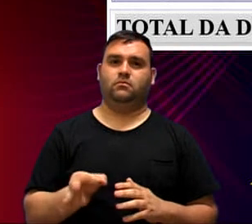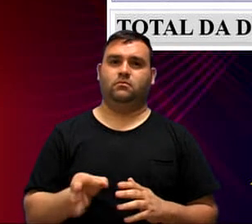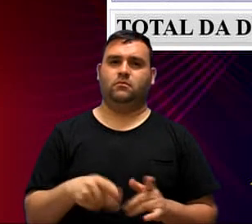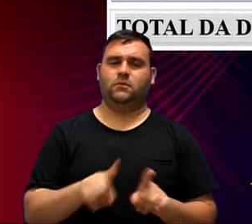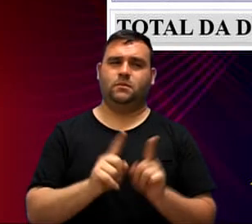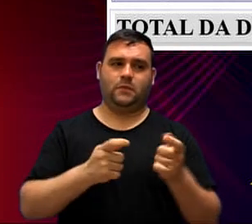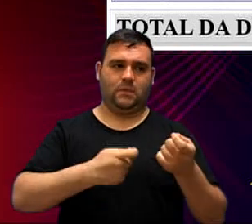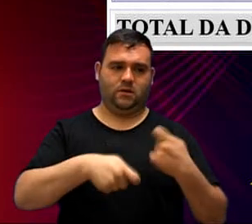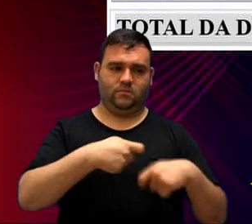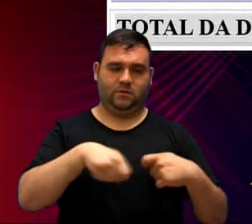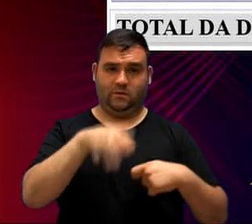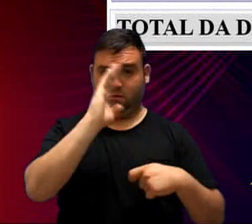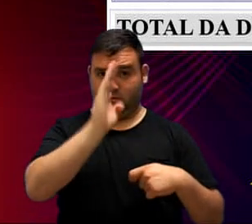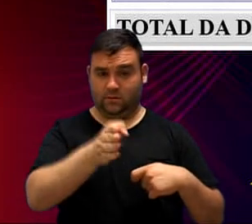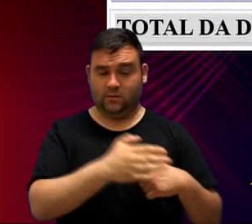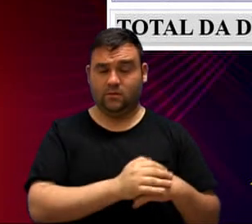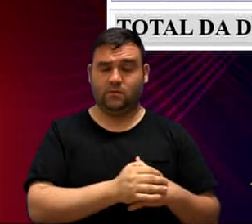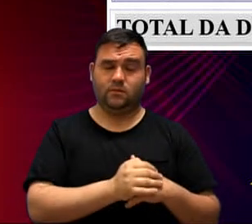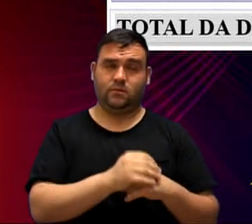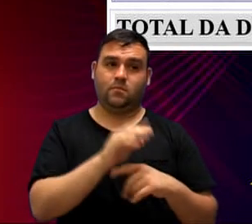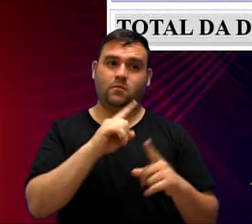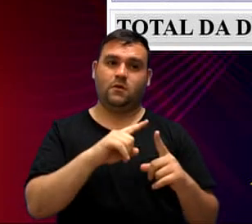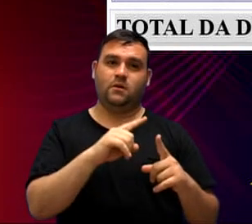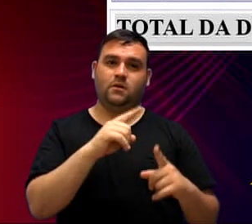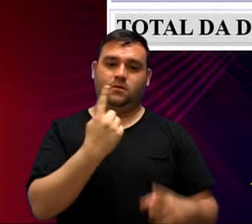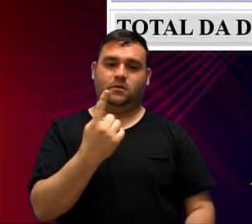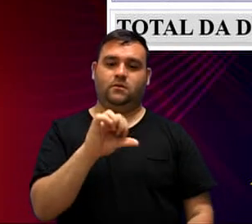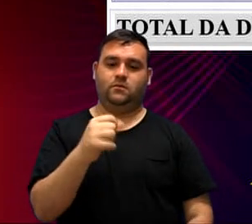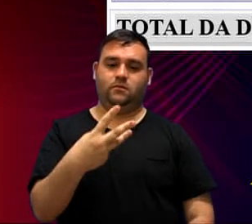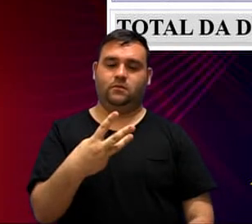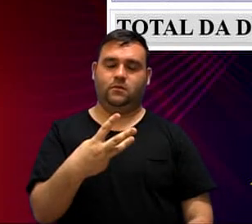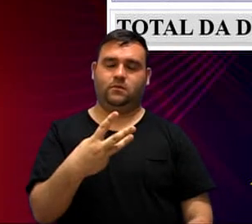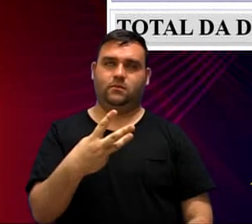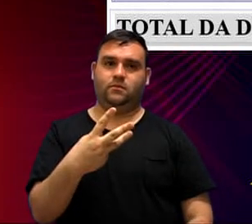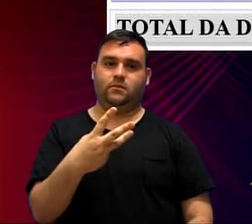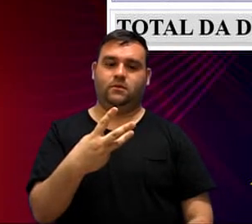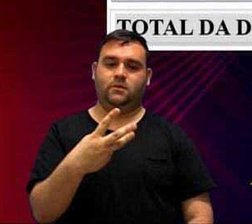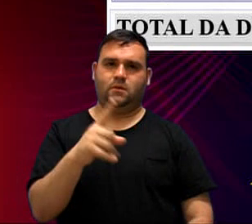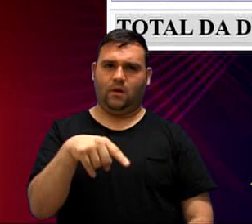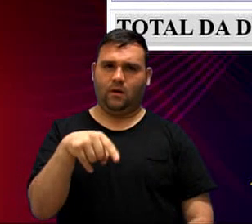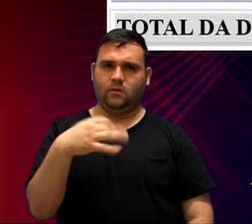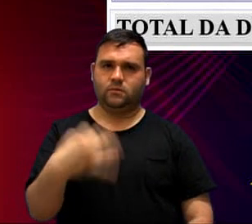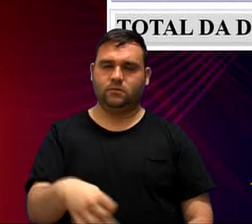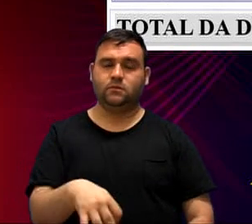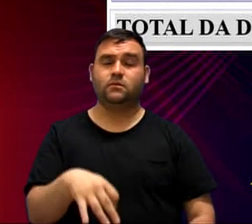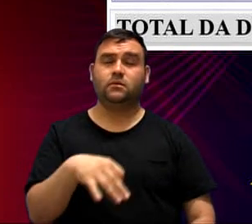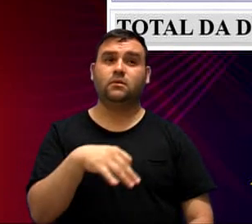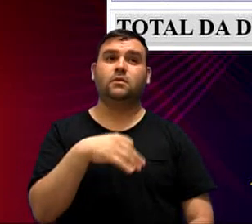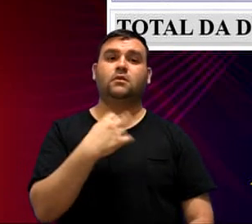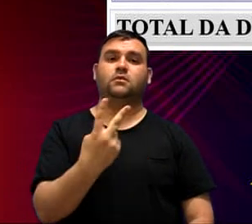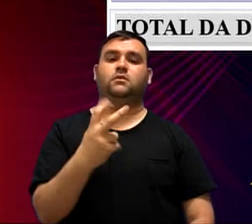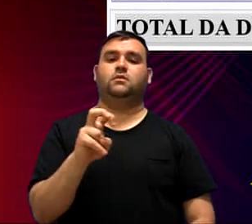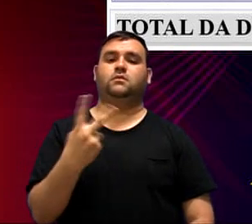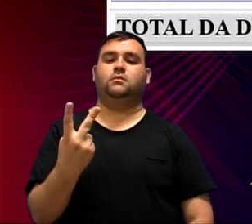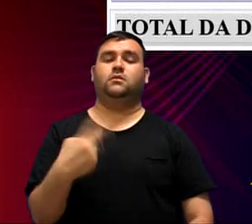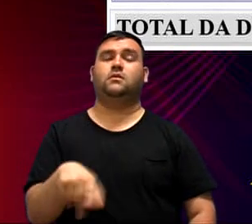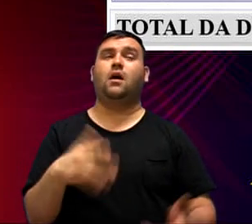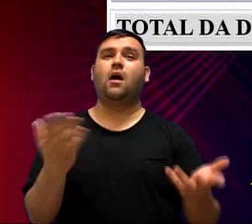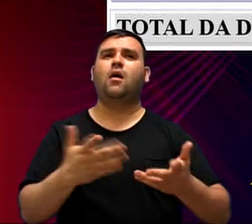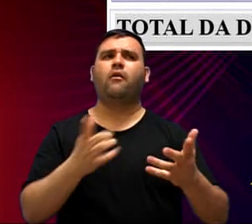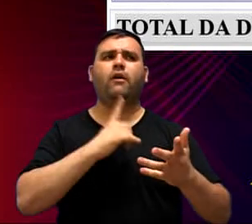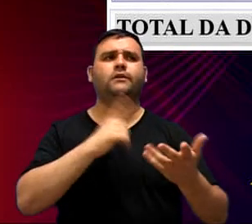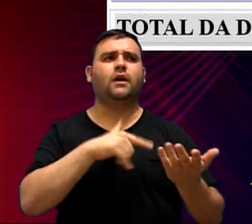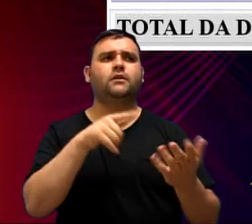Isso. Da administração direta. Mais 34. Mais 193. 193. É isso mesmo. 242. Esse nível